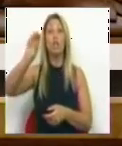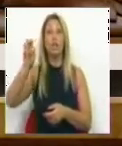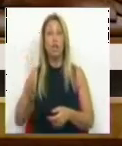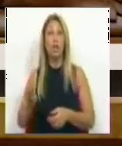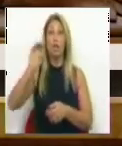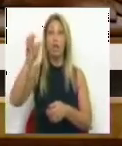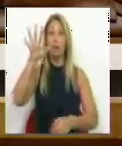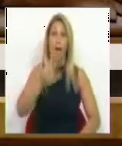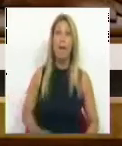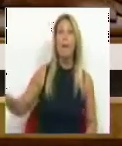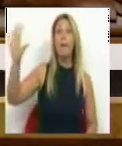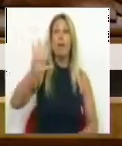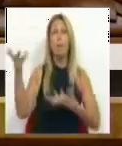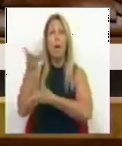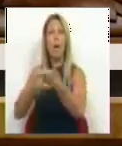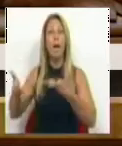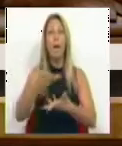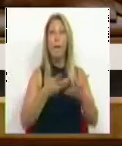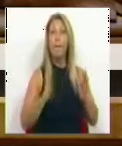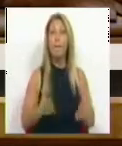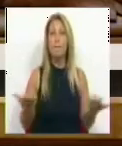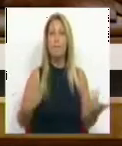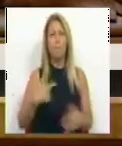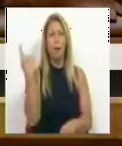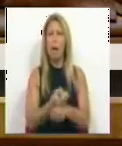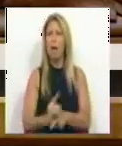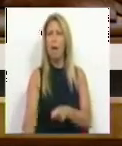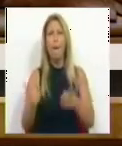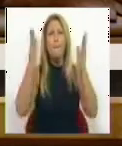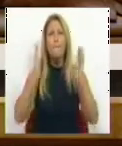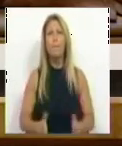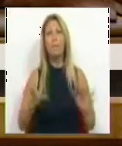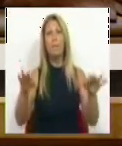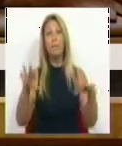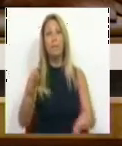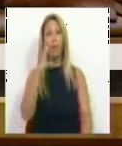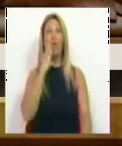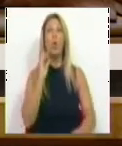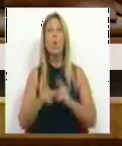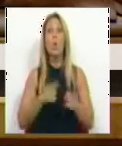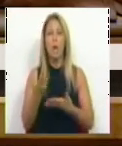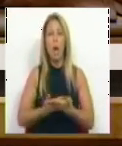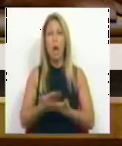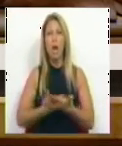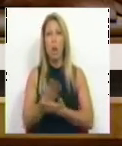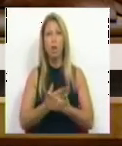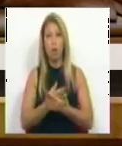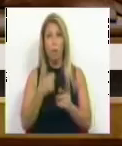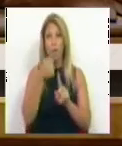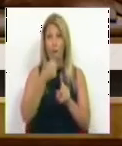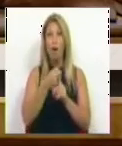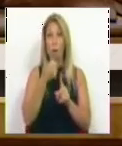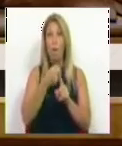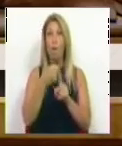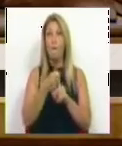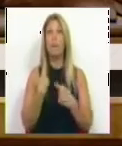nacional. Mas temos definitivamente de acabar com a vergonha que é o negócio do combate aos incêndios. O